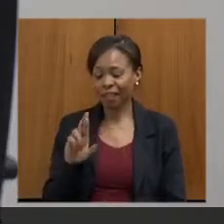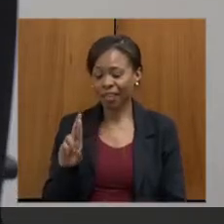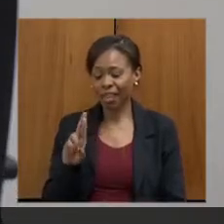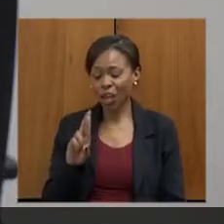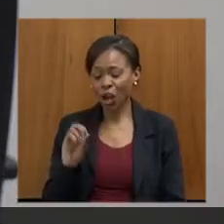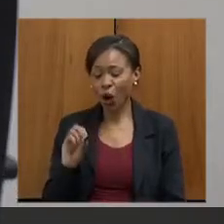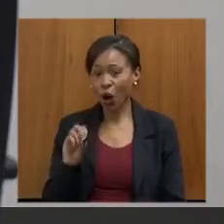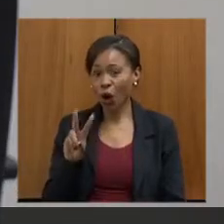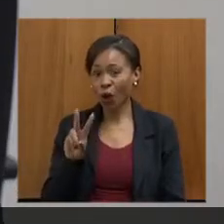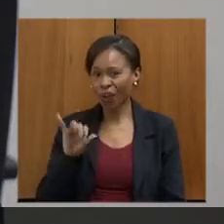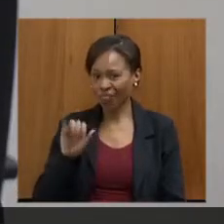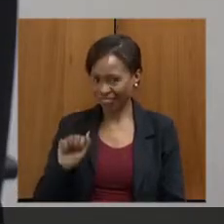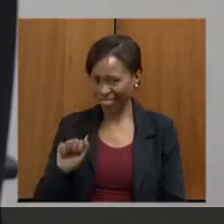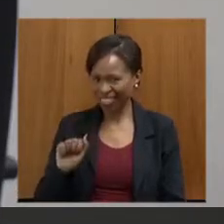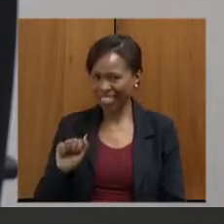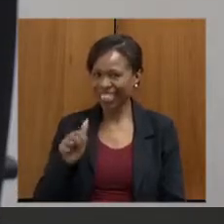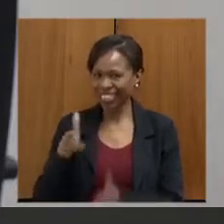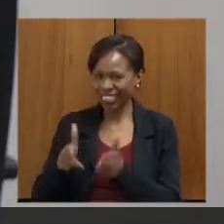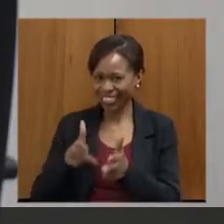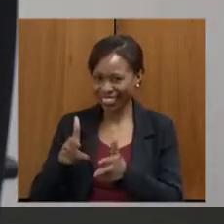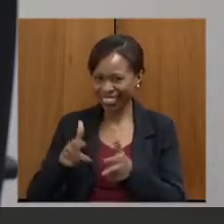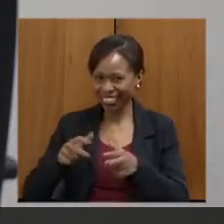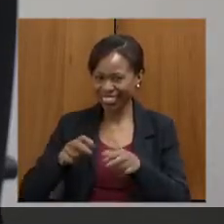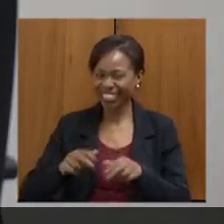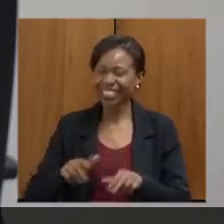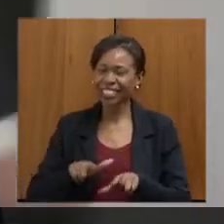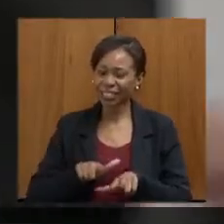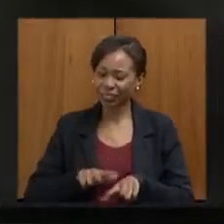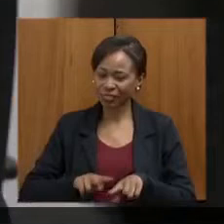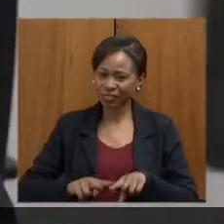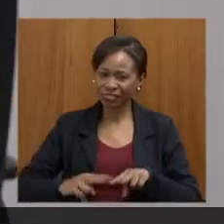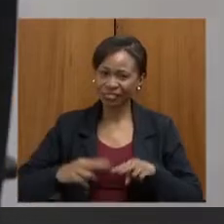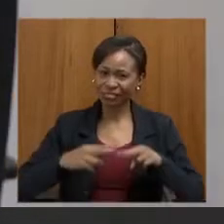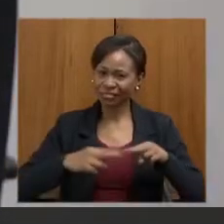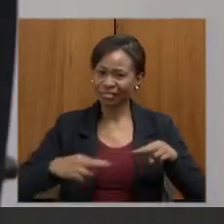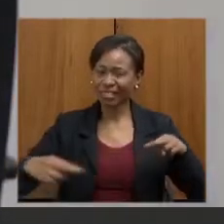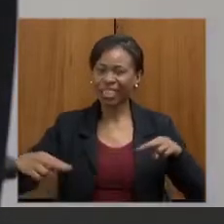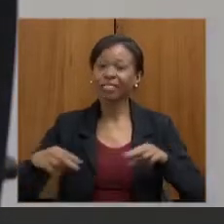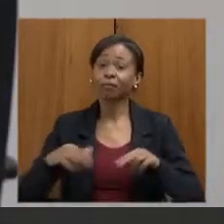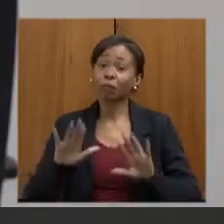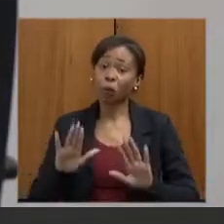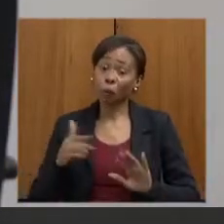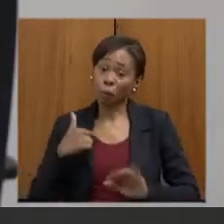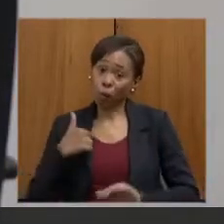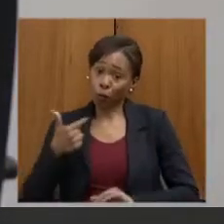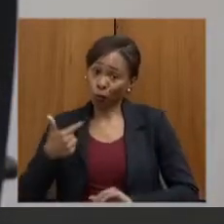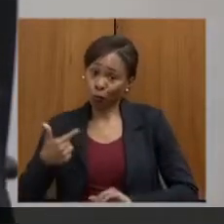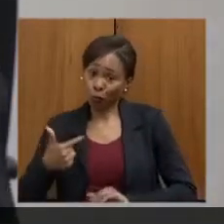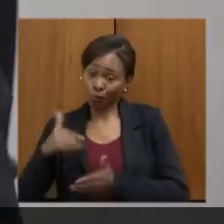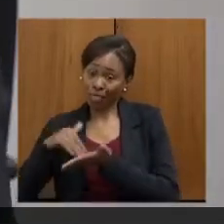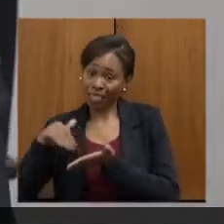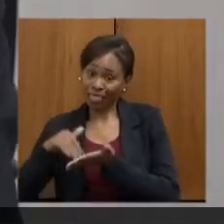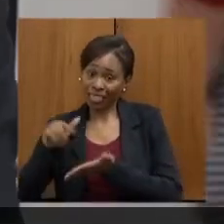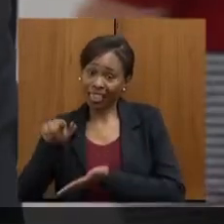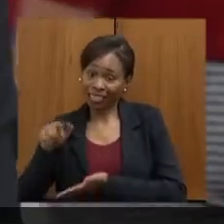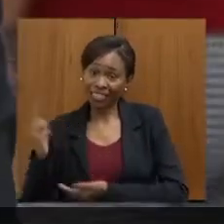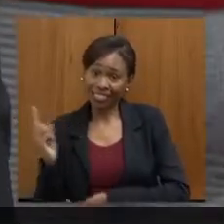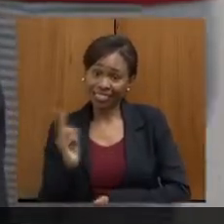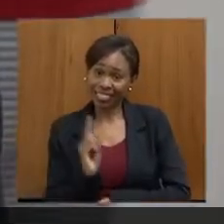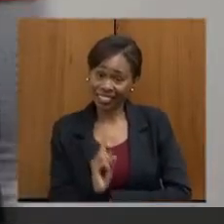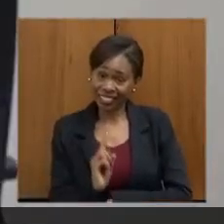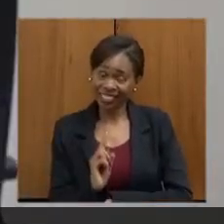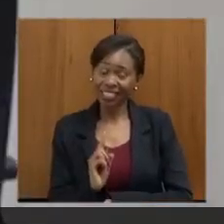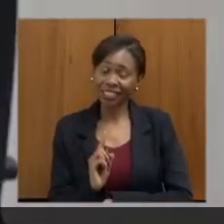ferrovia né Carol meu subsecretário Ferroviário daí nós vamos falar de ferrovias agora na Cadê a Vânia